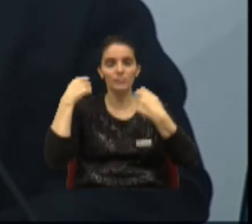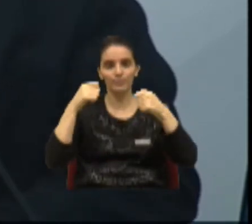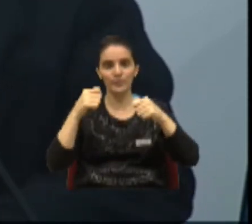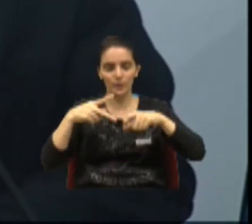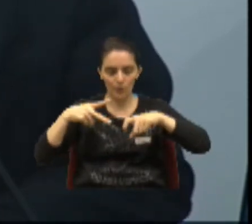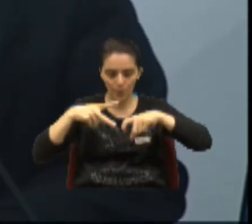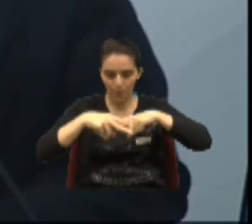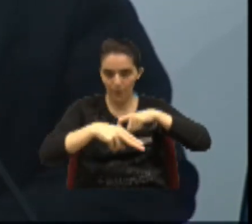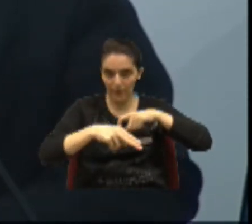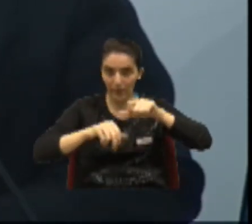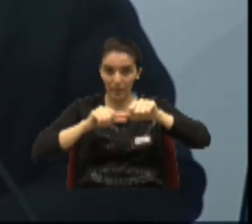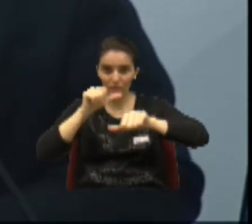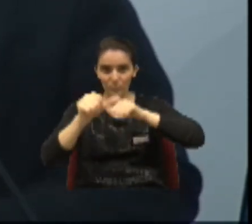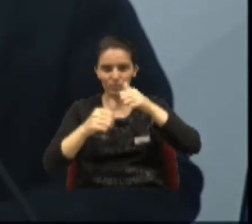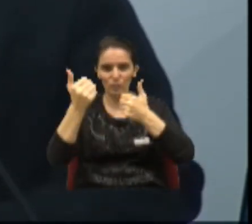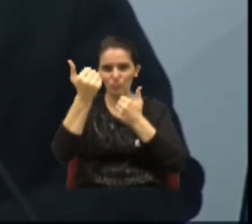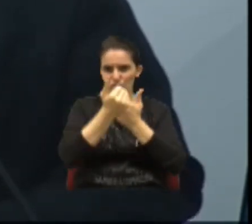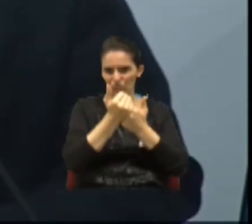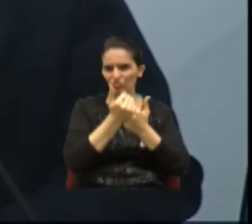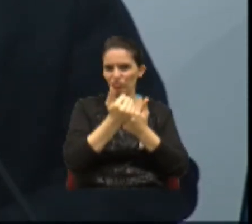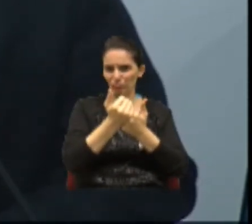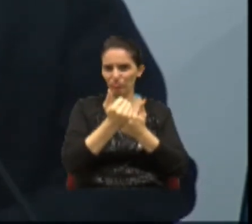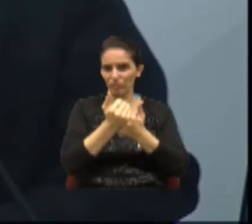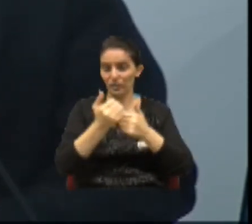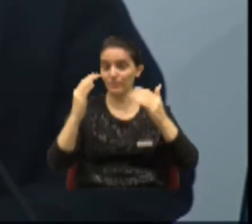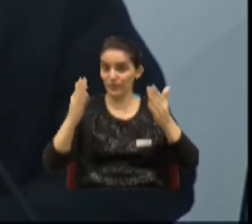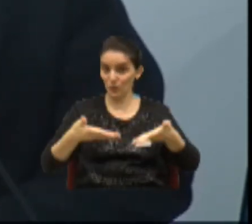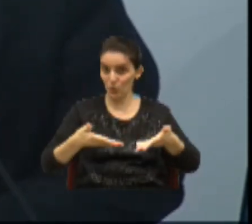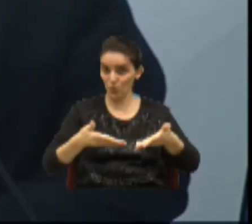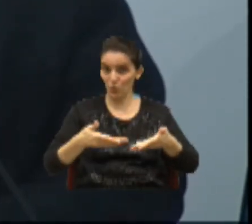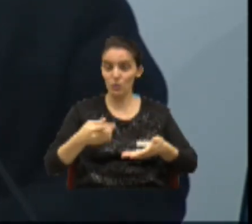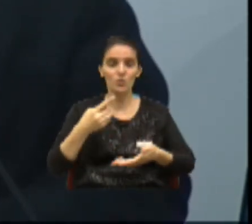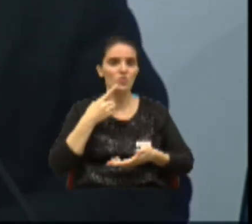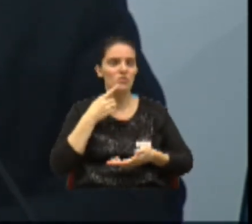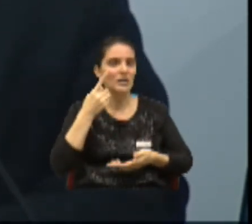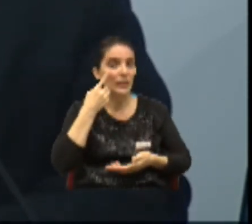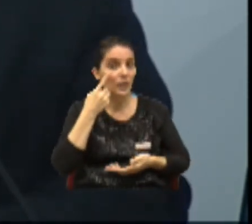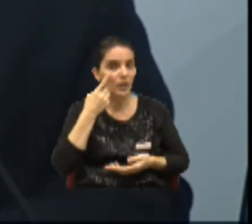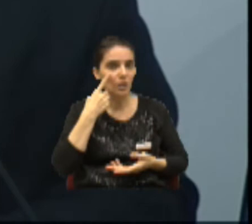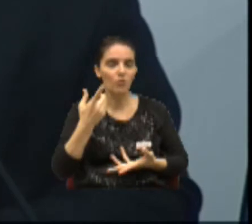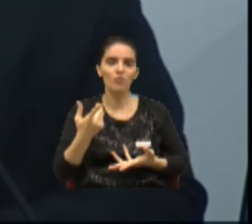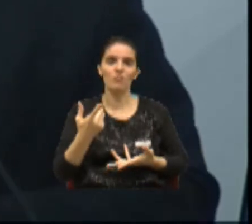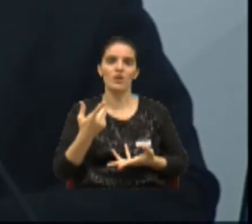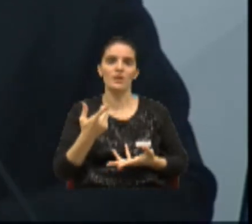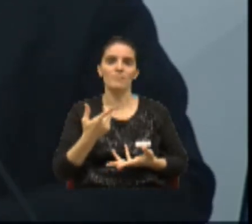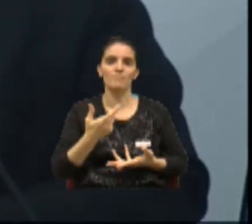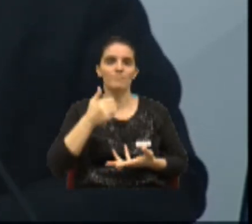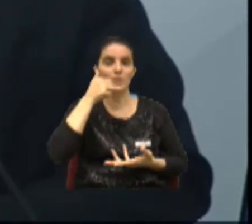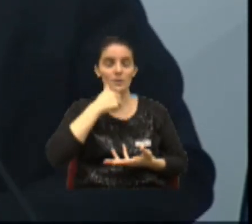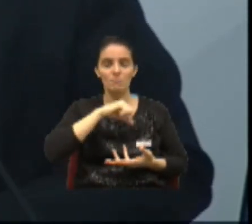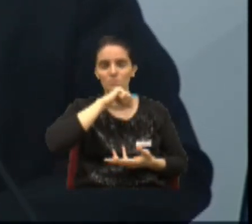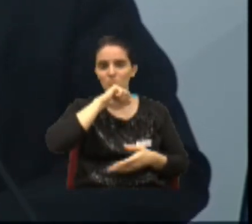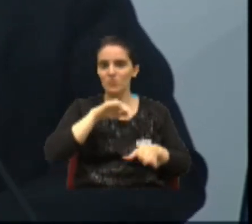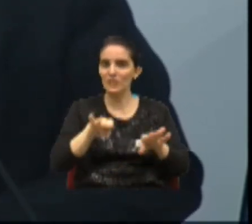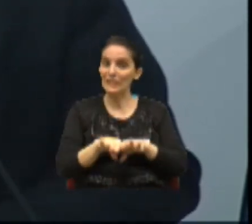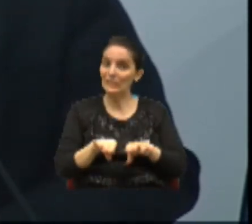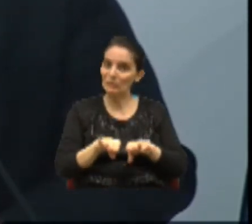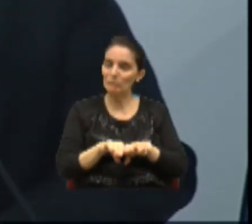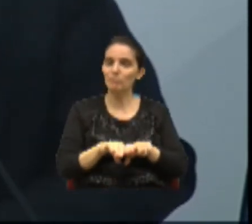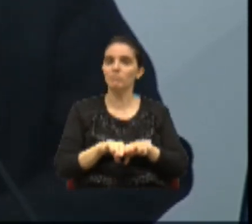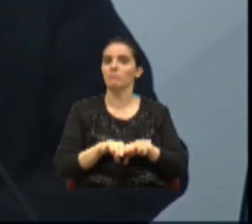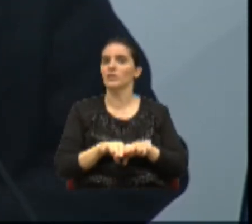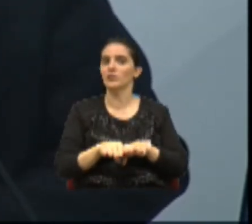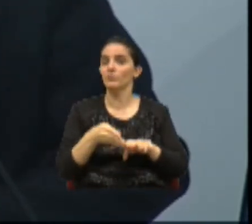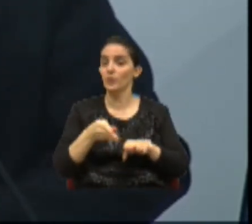de urgência. E hoje eu vejo minha mãe fazendo esse tratamento, e quando eu fui no médico com a minha mãe, quando estava no começo, a